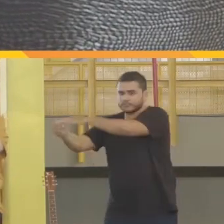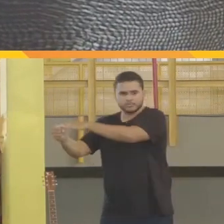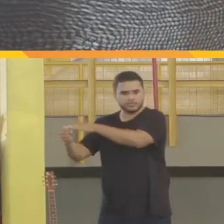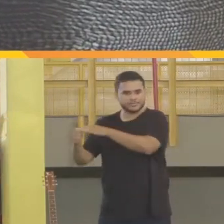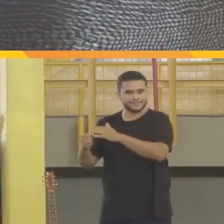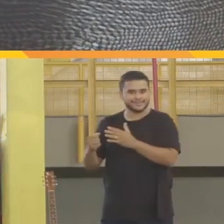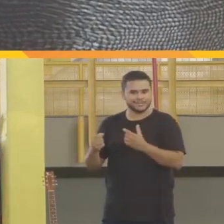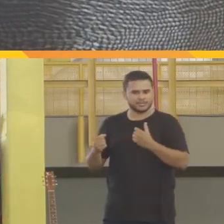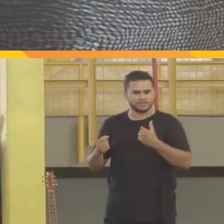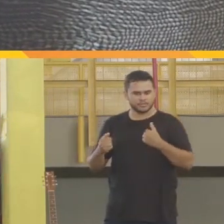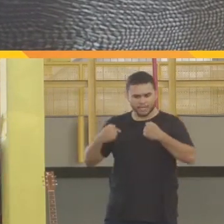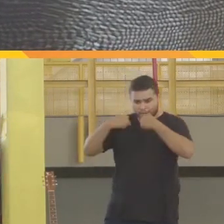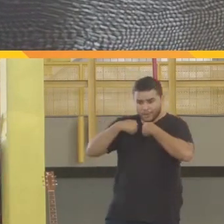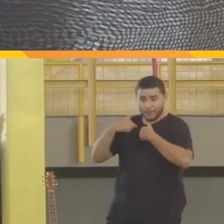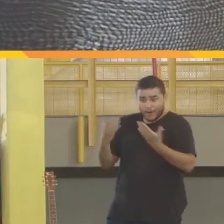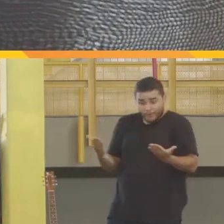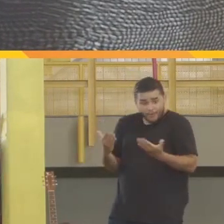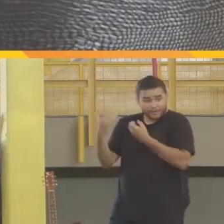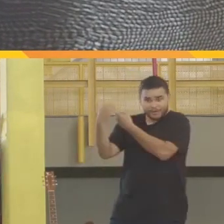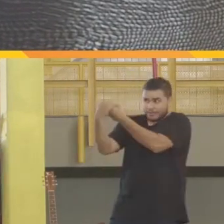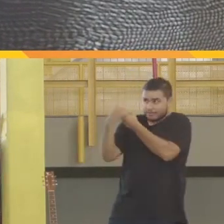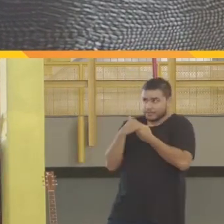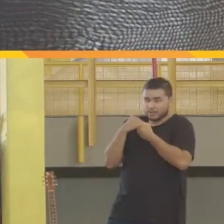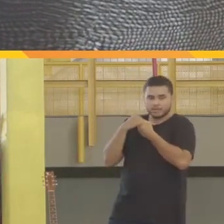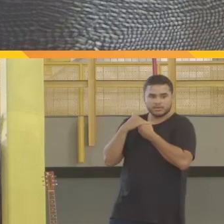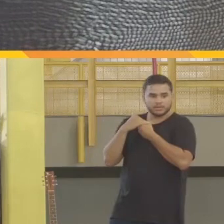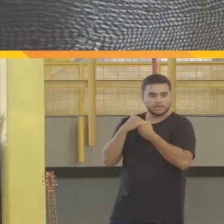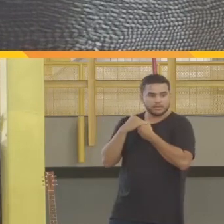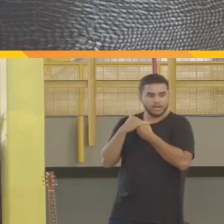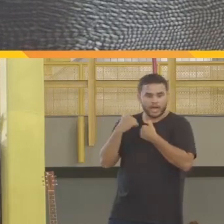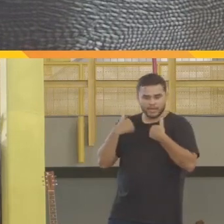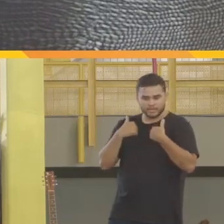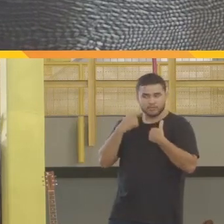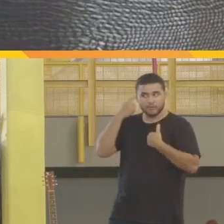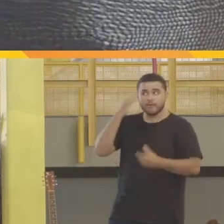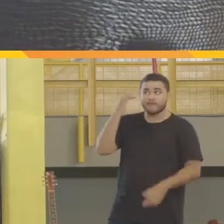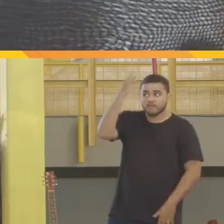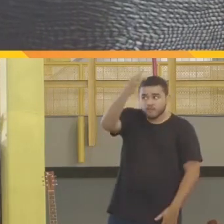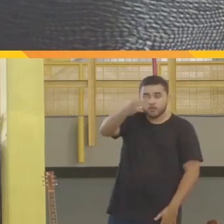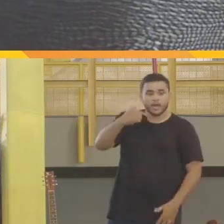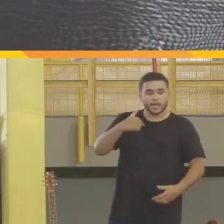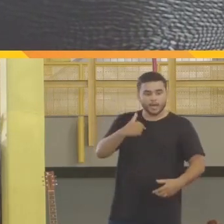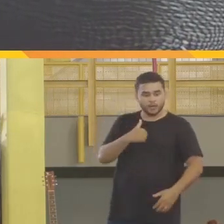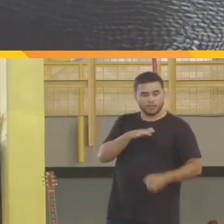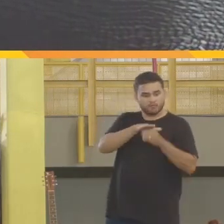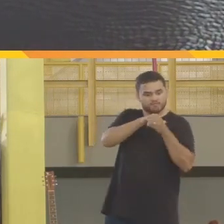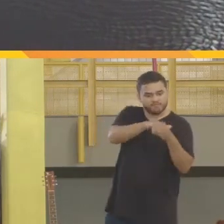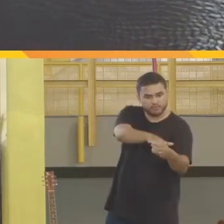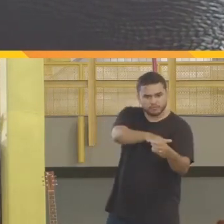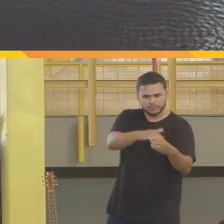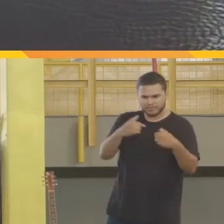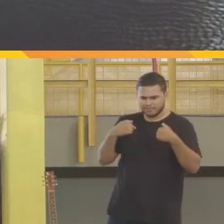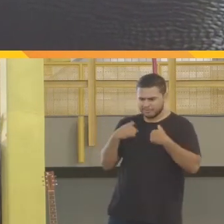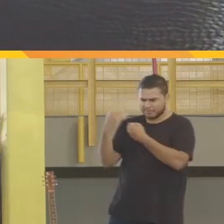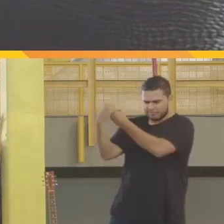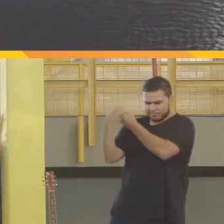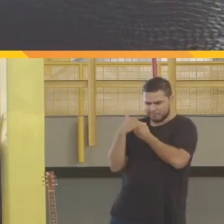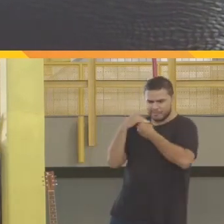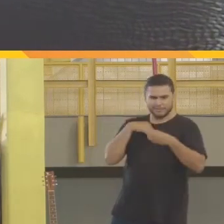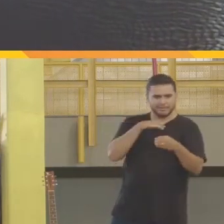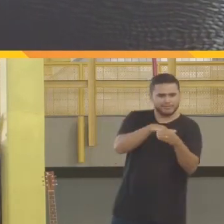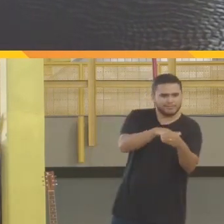emancipadora, o oprimido vai querer reproduzir a mesma opressão que ele sofre.